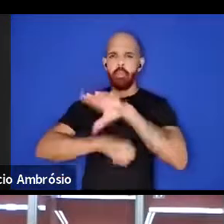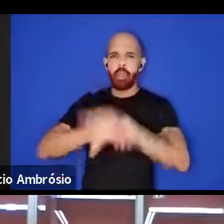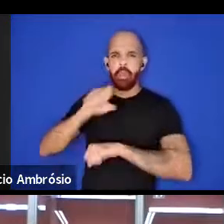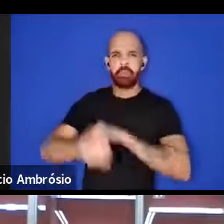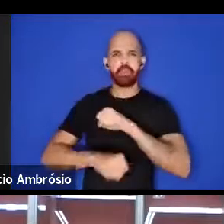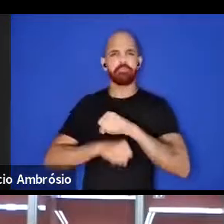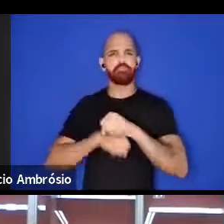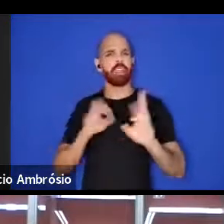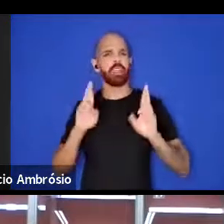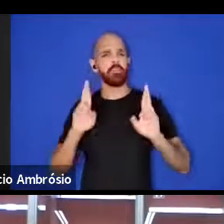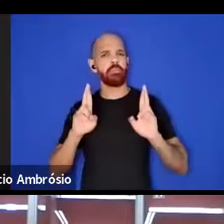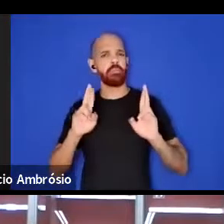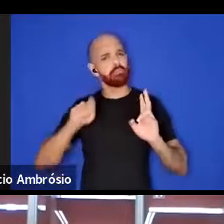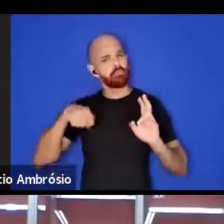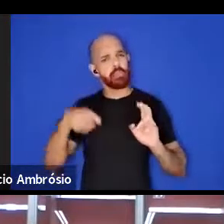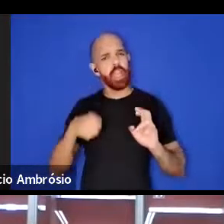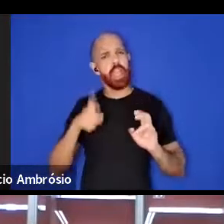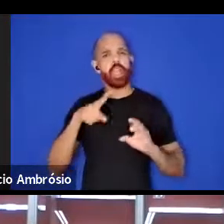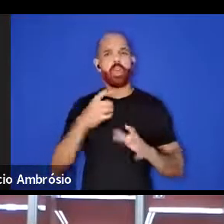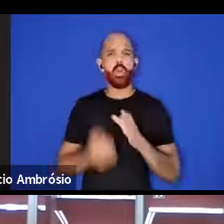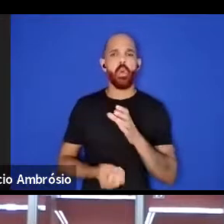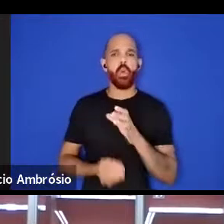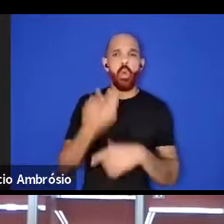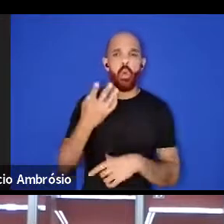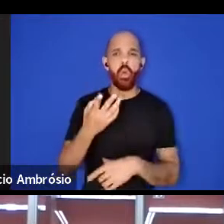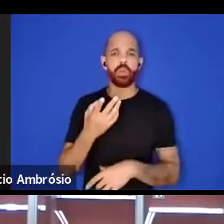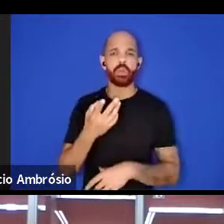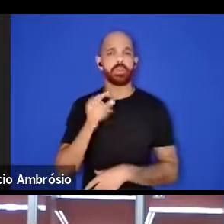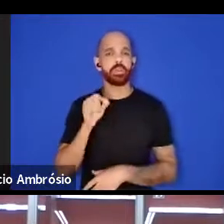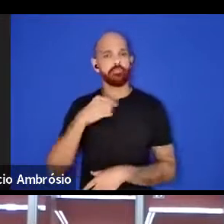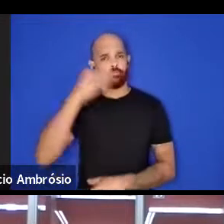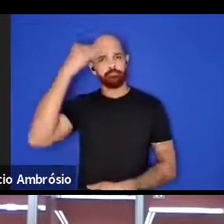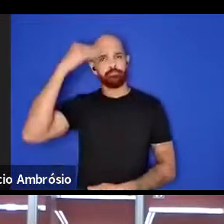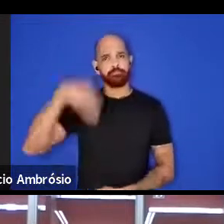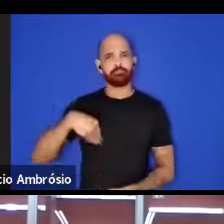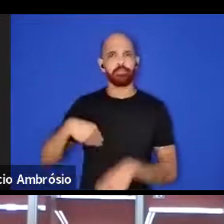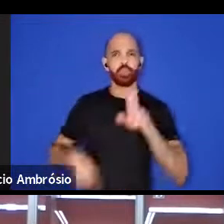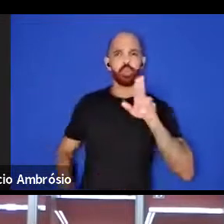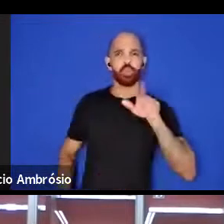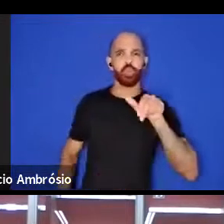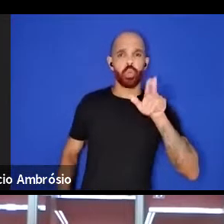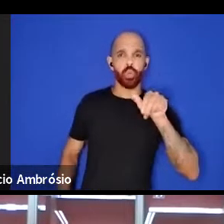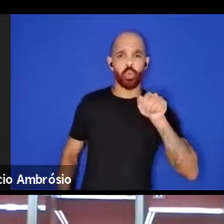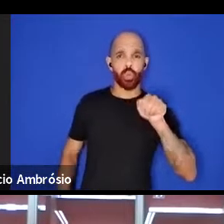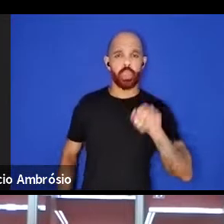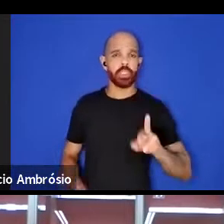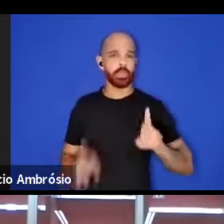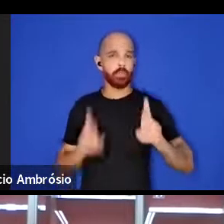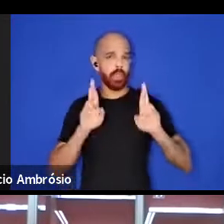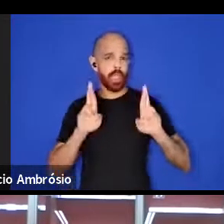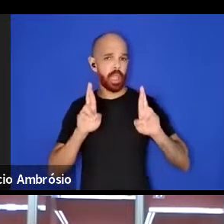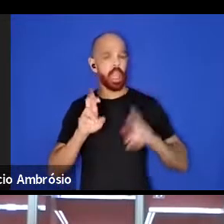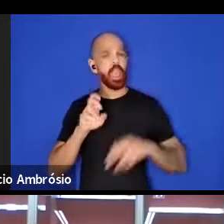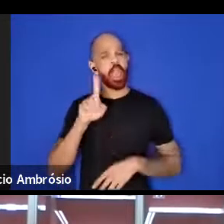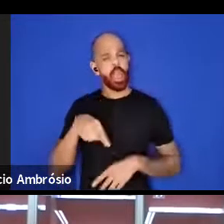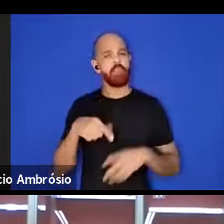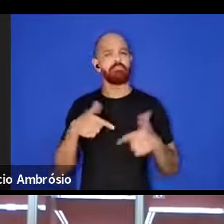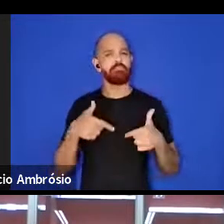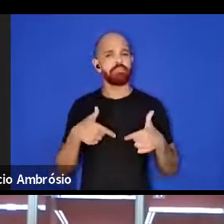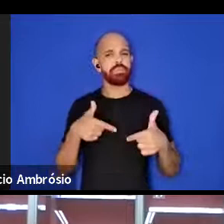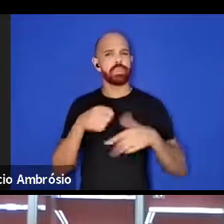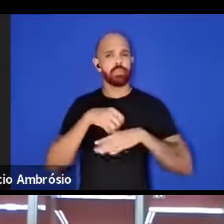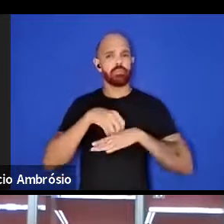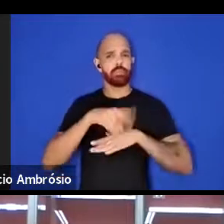esperançar é construir, esperançar é não desistir. Esperançar é levar adiante, esperançar